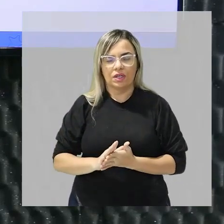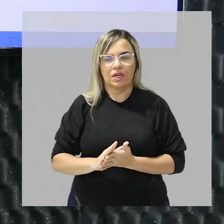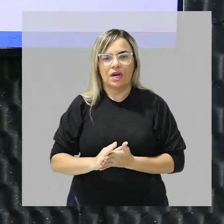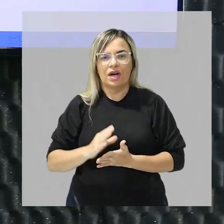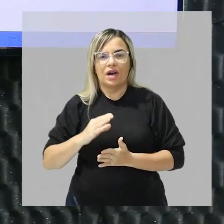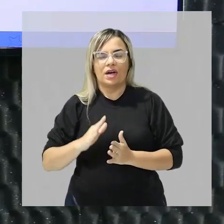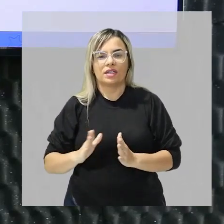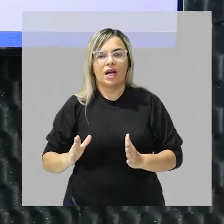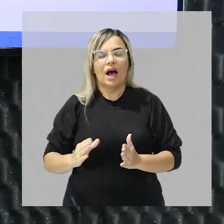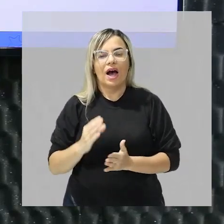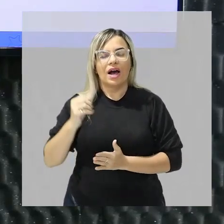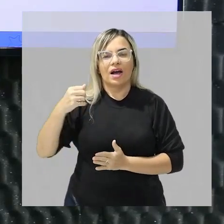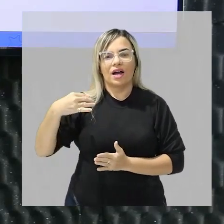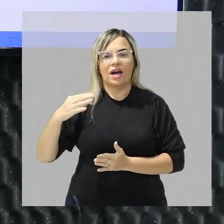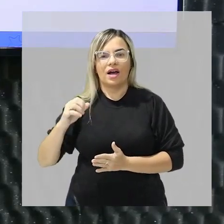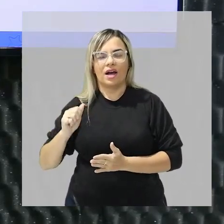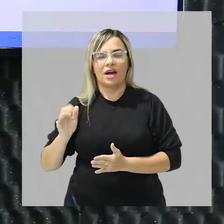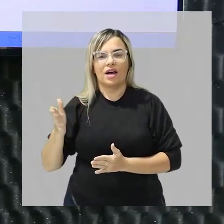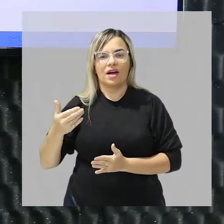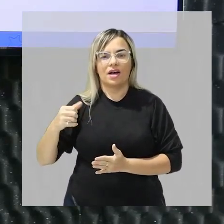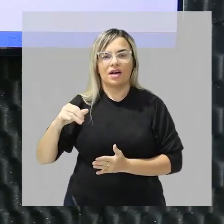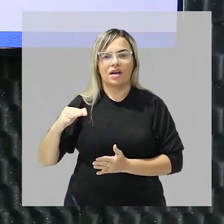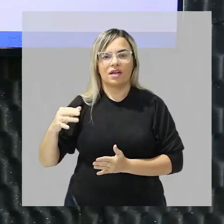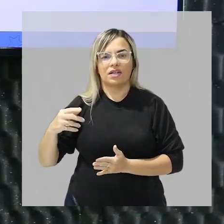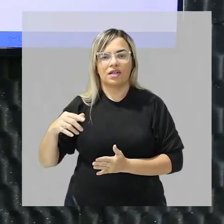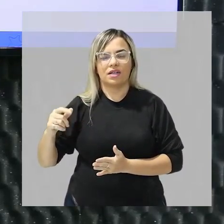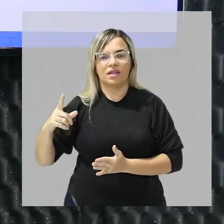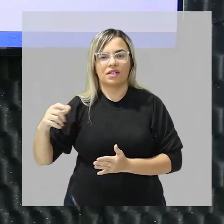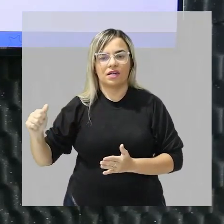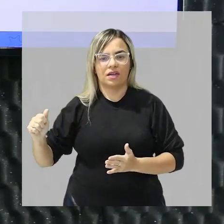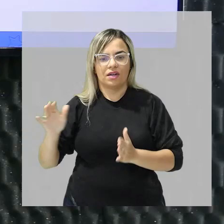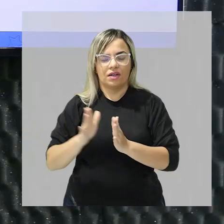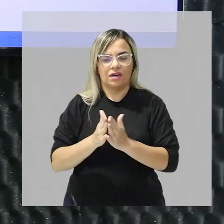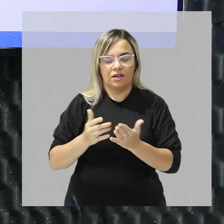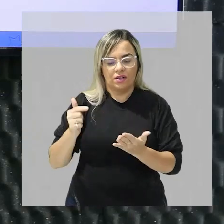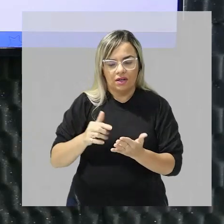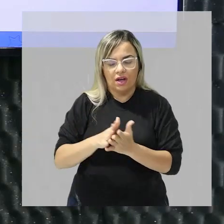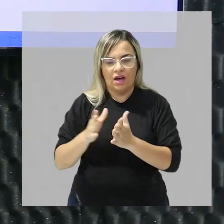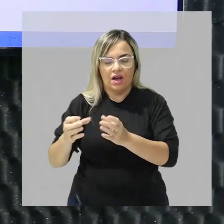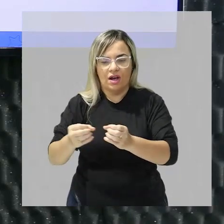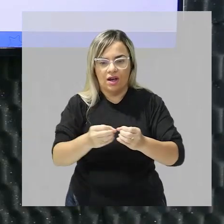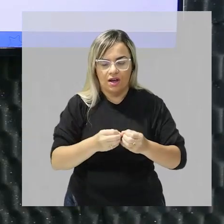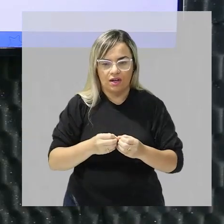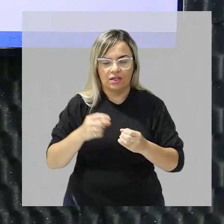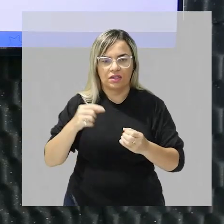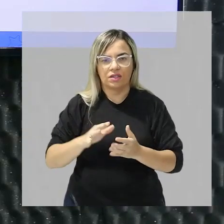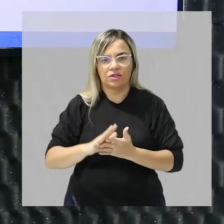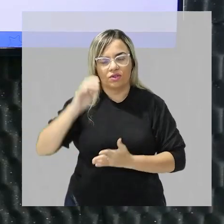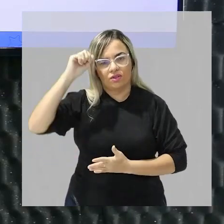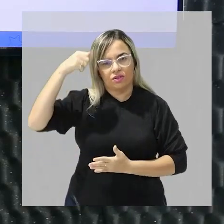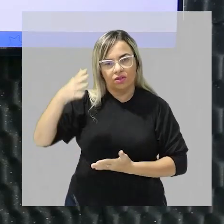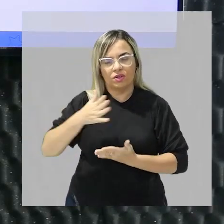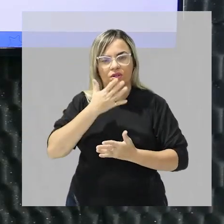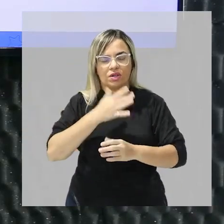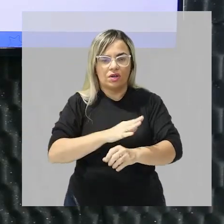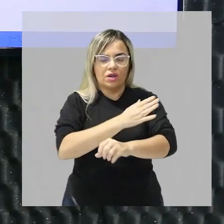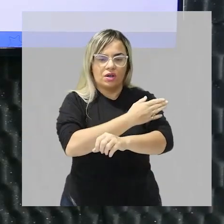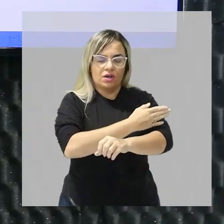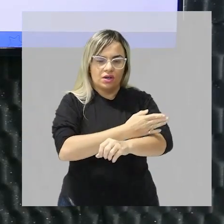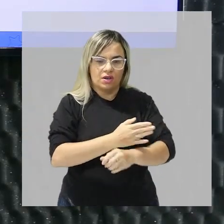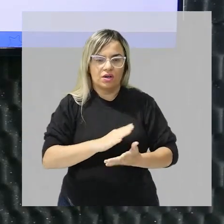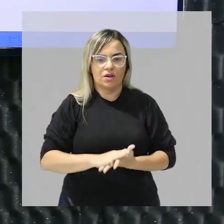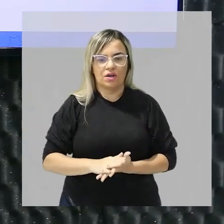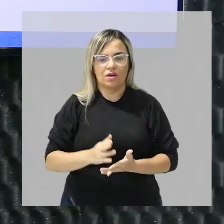que a proximidade das relações entre brancos e negros no período colonial adocicou